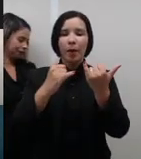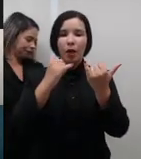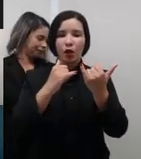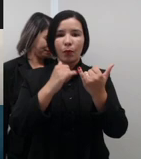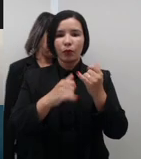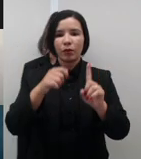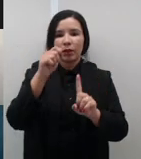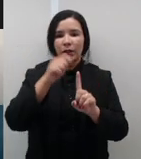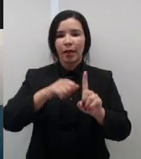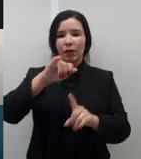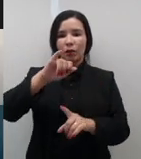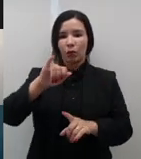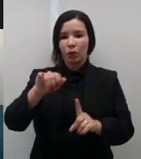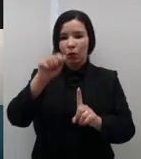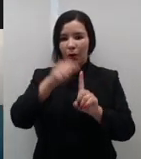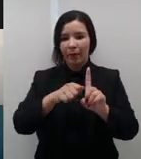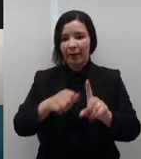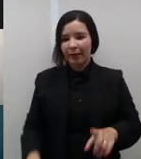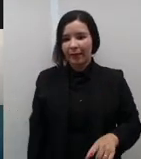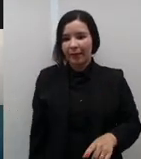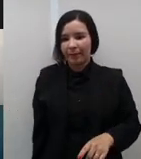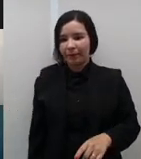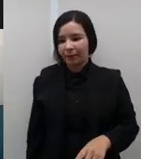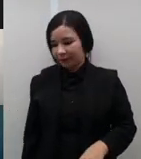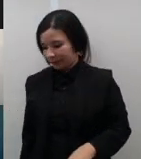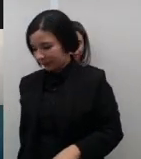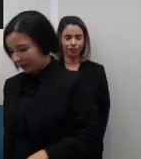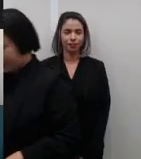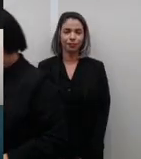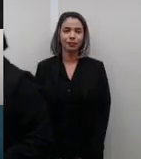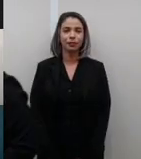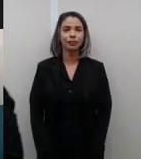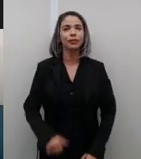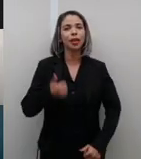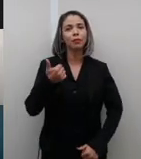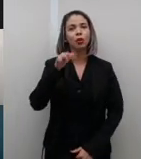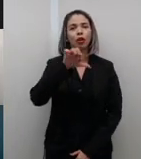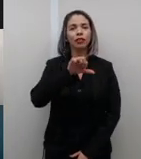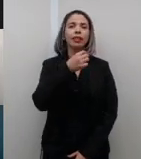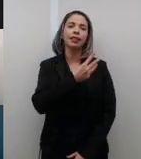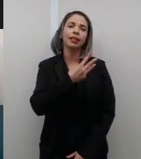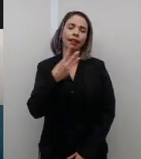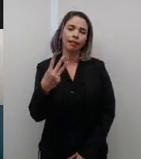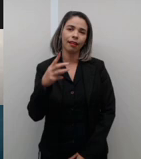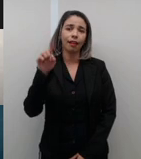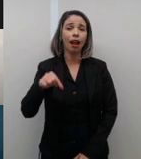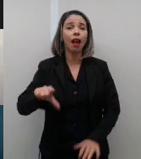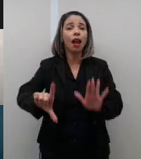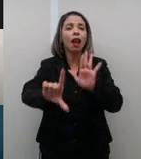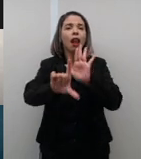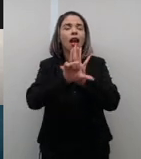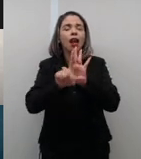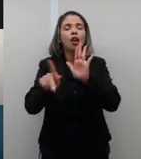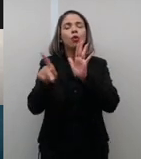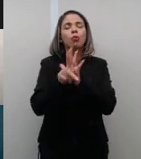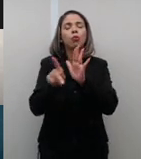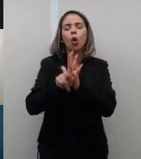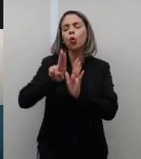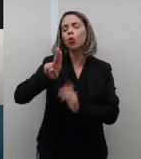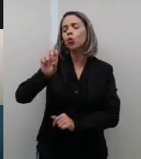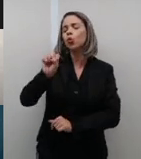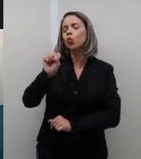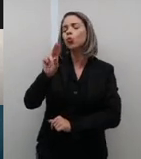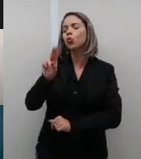Decreto-Lei 22.626 de 1933, que é a chamada Lei da Usura, que veda aquelas taxas de